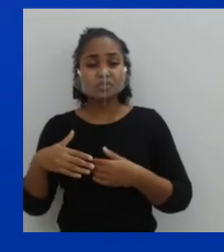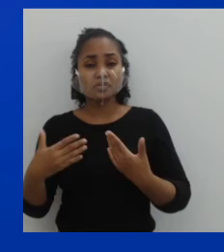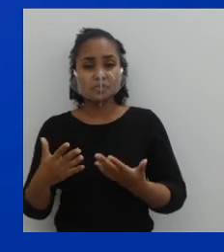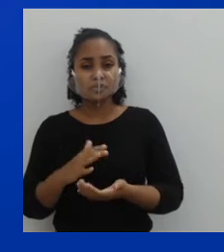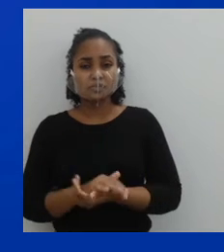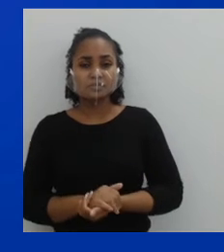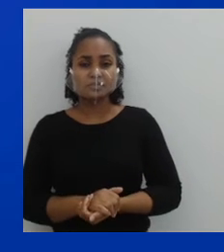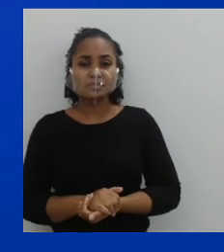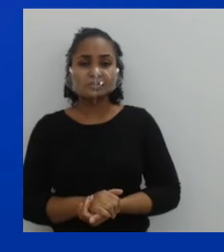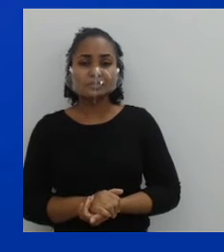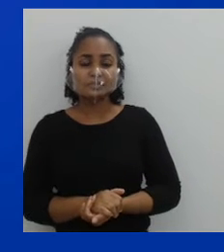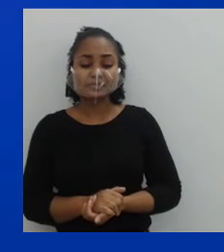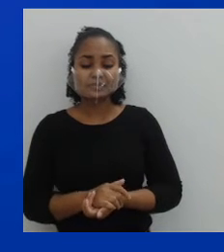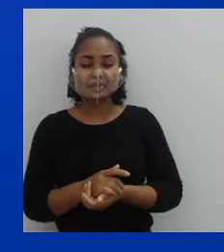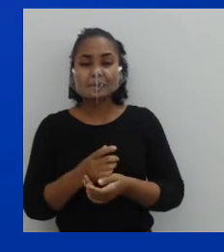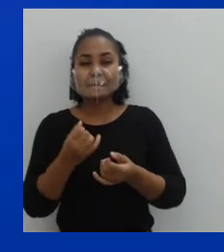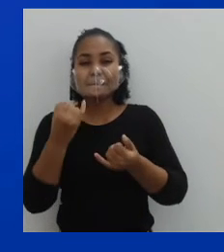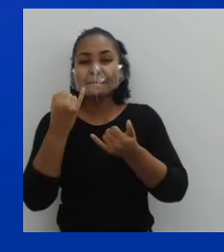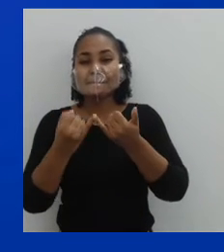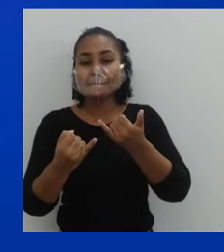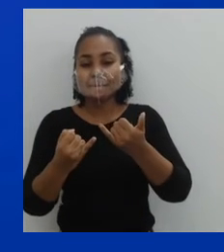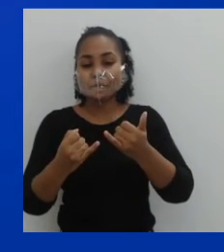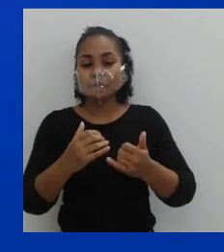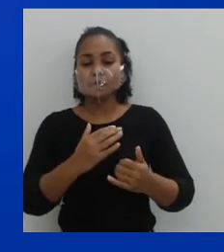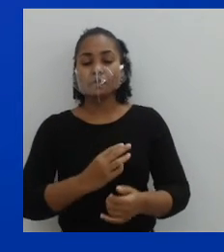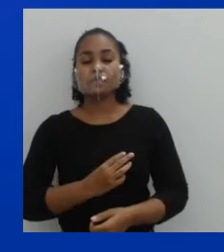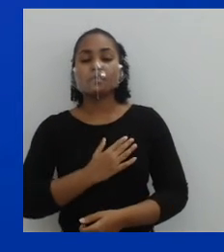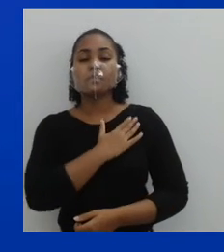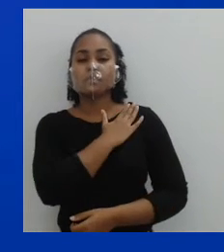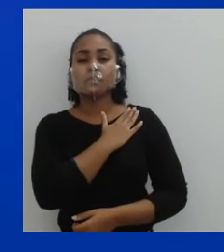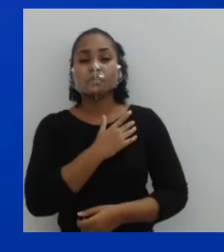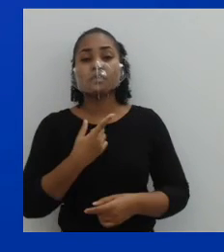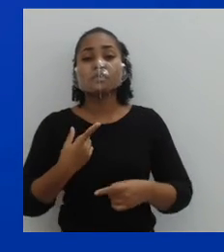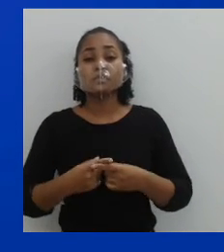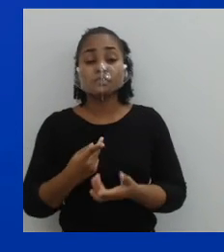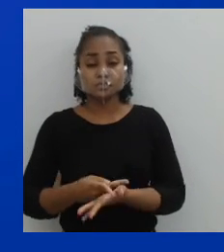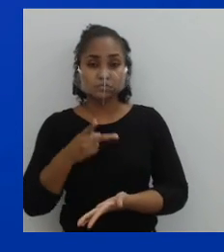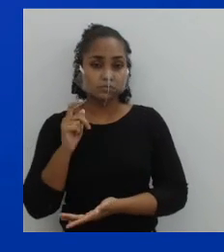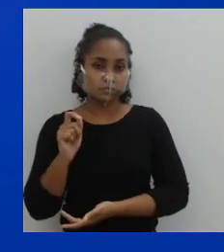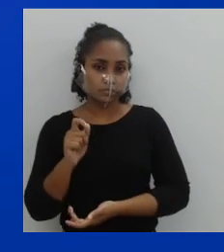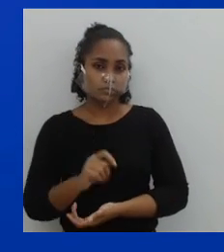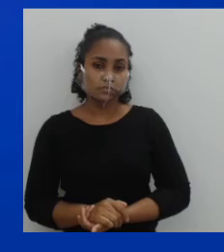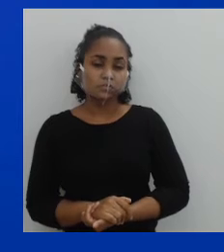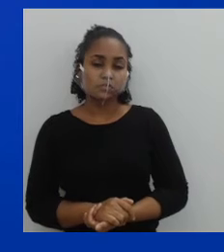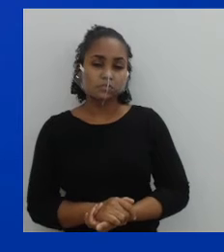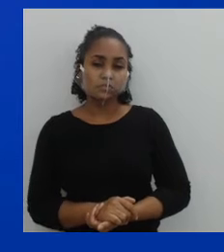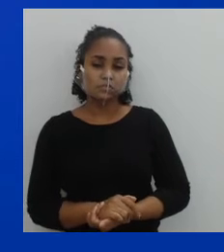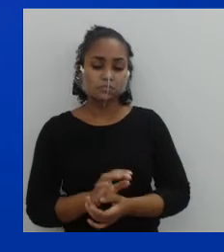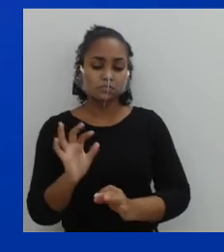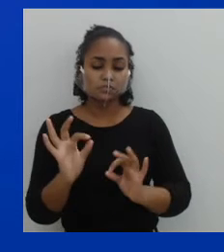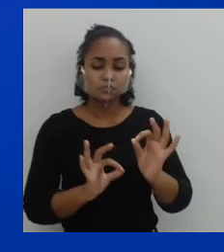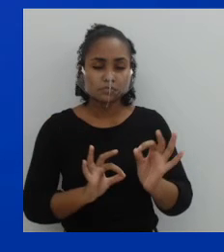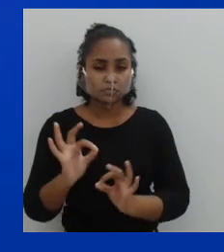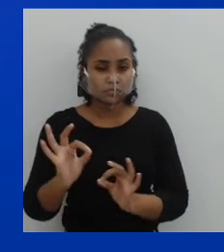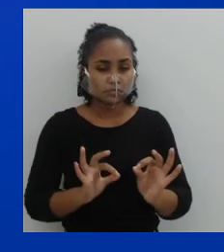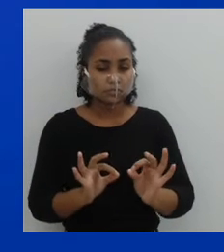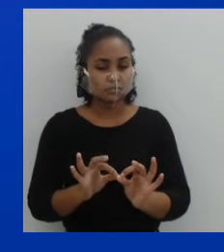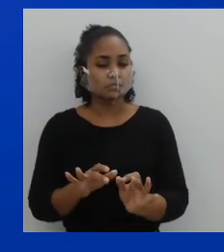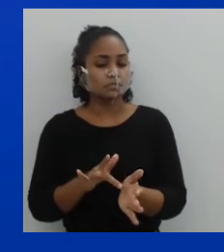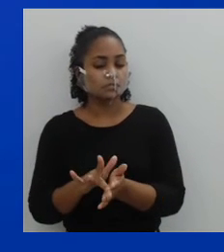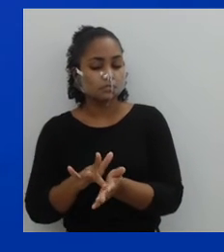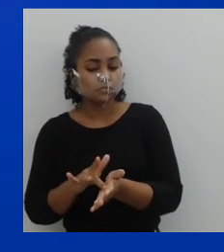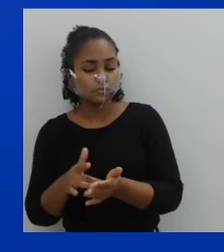torna-se um quartel militar. Então, o que é que acontece lá? Eles vão preparando